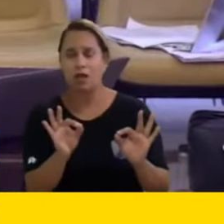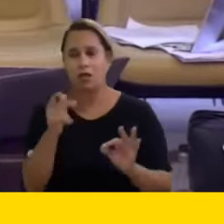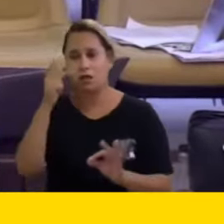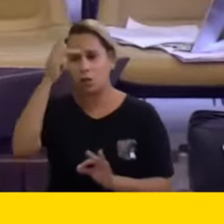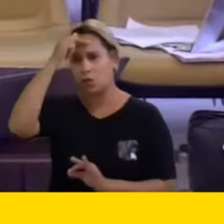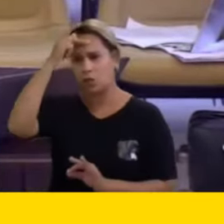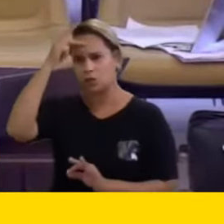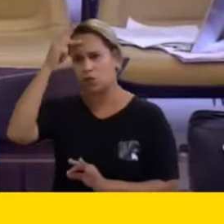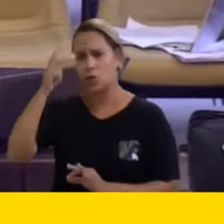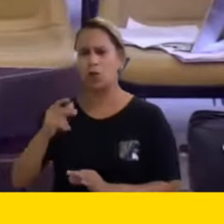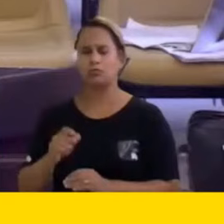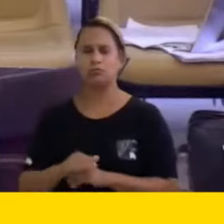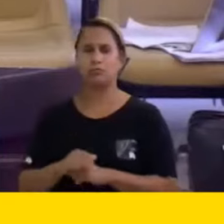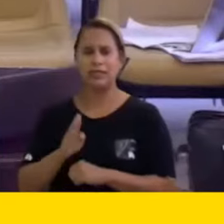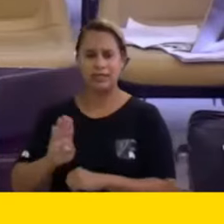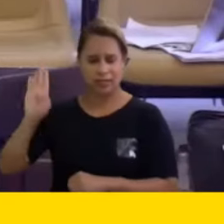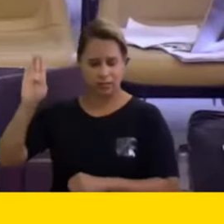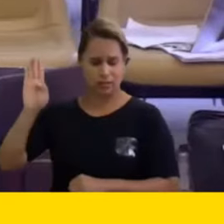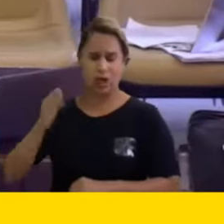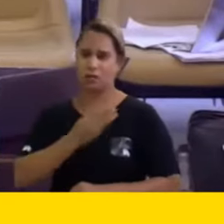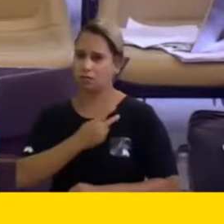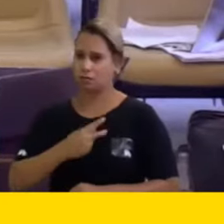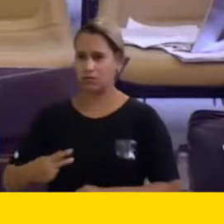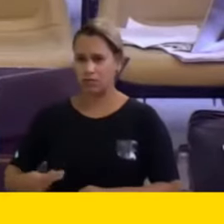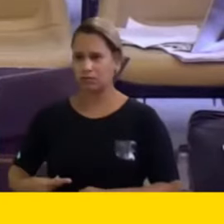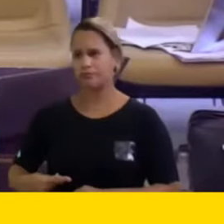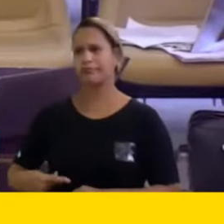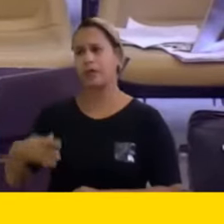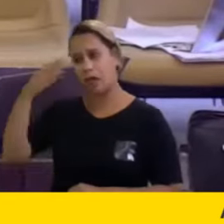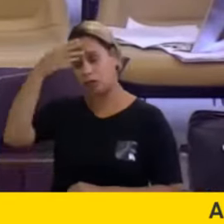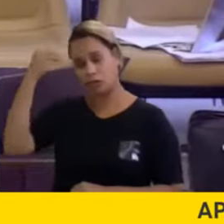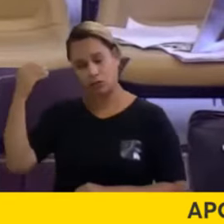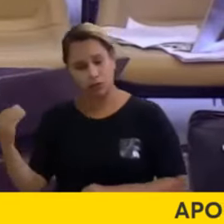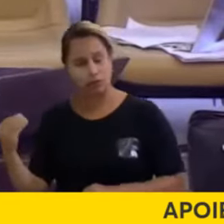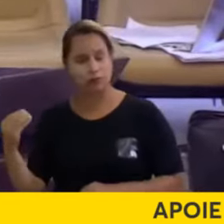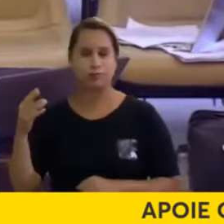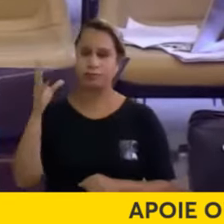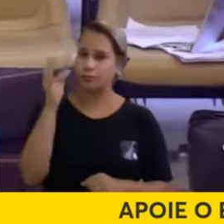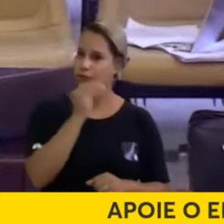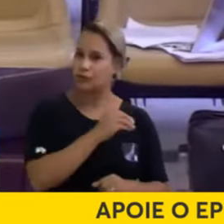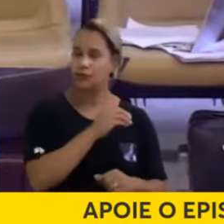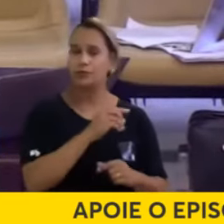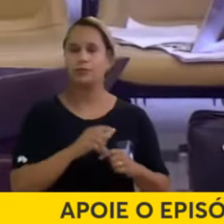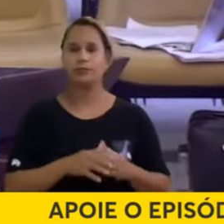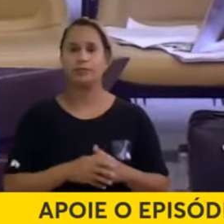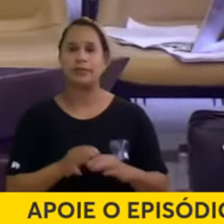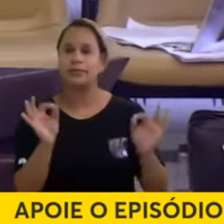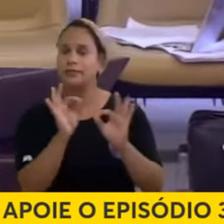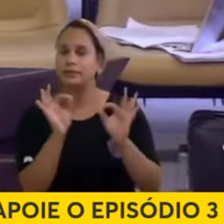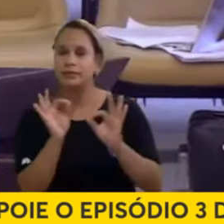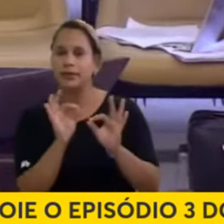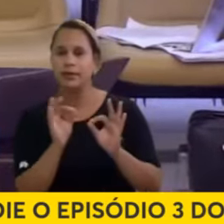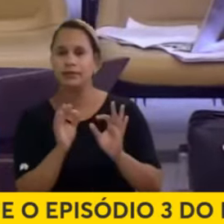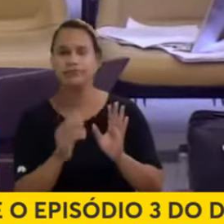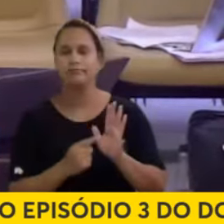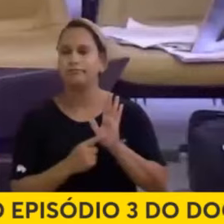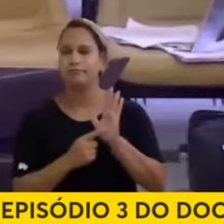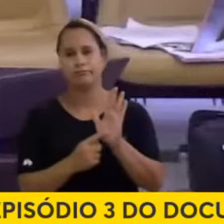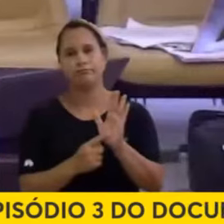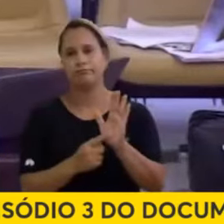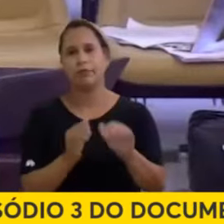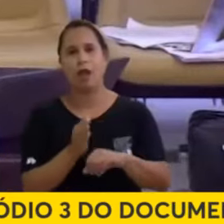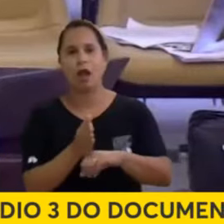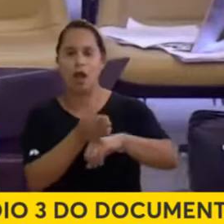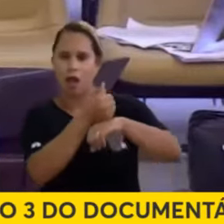federal nem o governador Eduardo Leite Que desistiu e foi candidato assim ninguém ninguém podia declarar nem o Ronaldo Caiado que tá fazendo